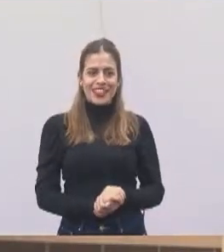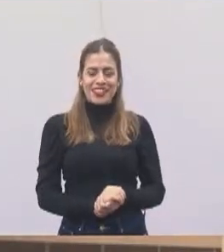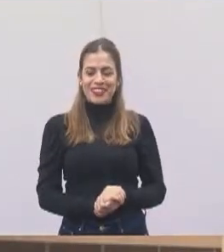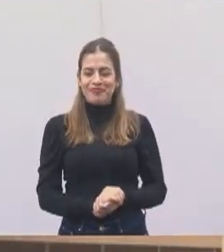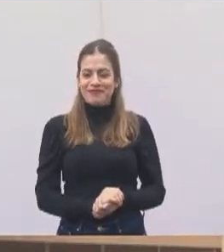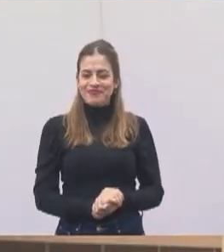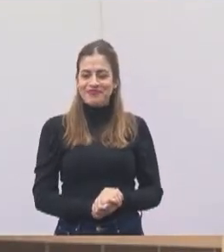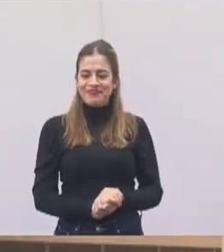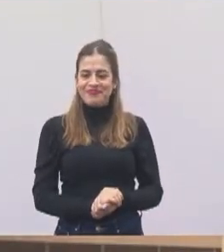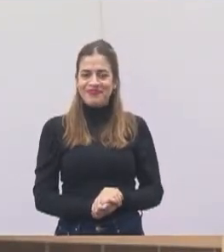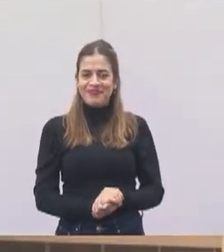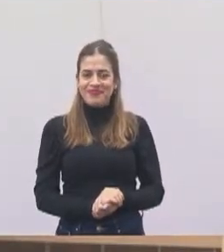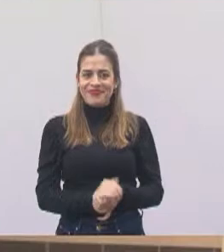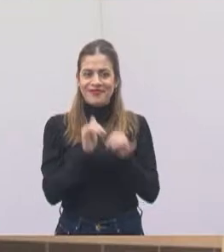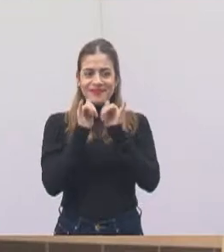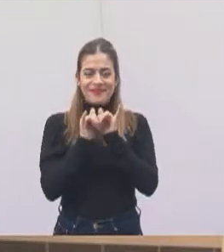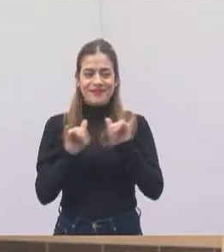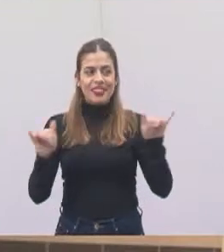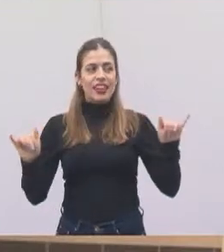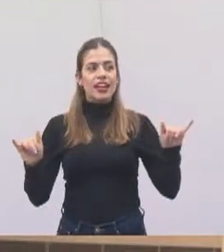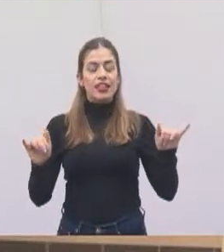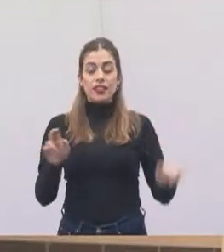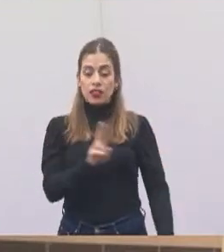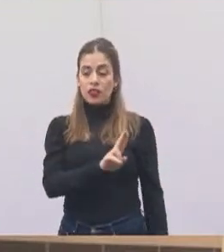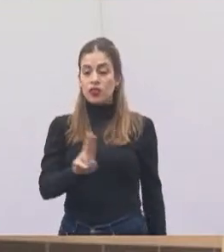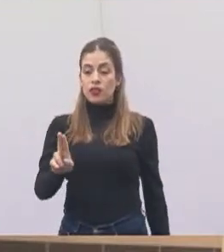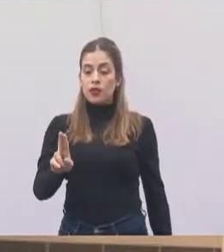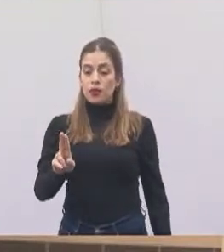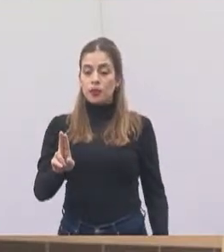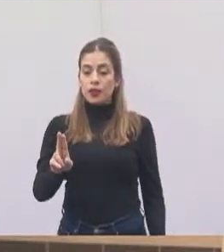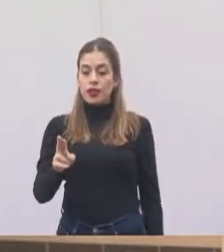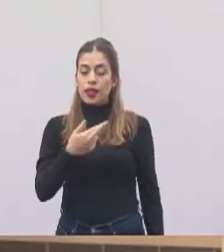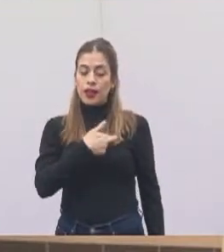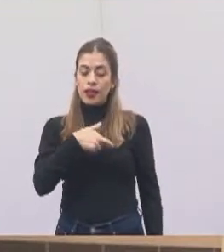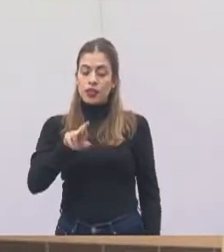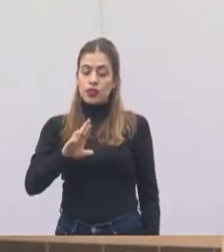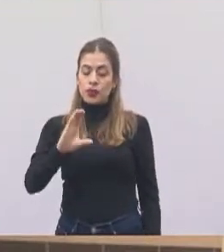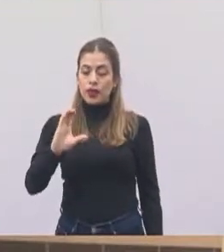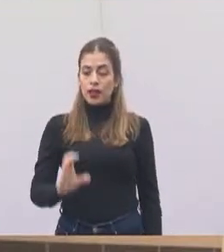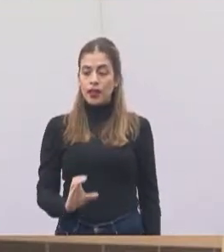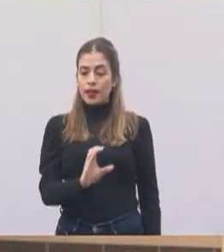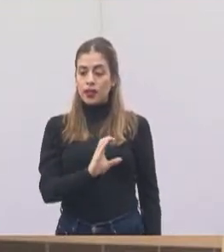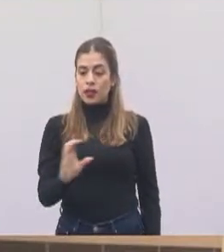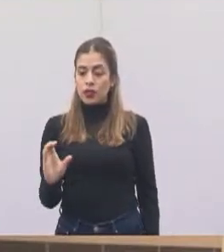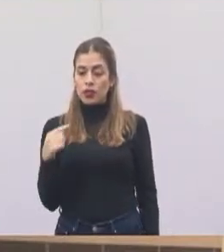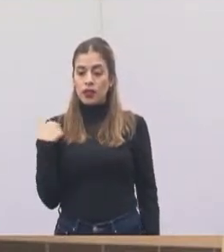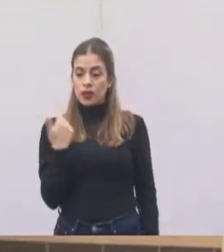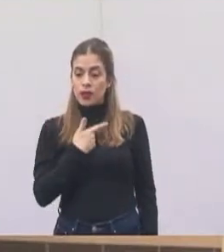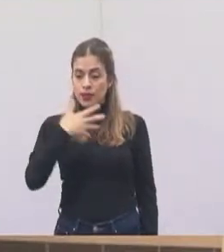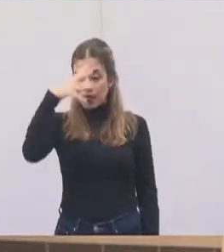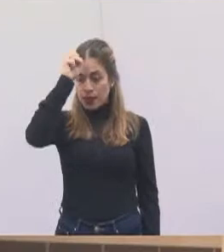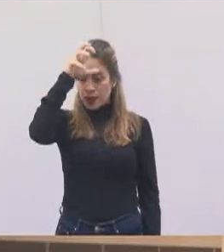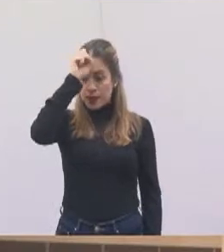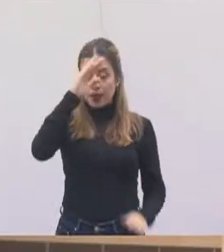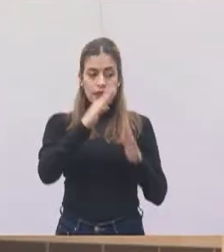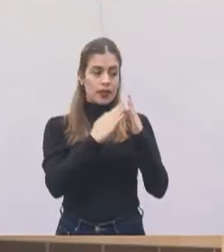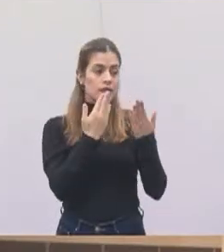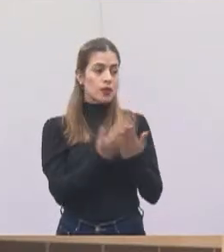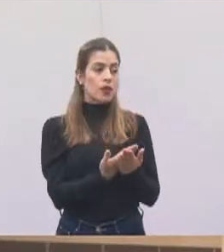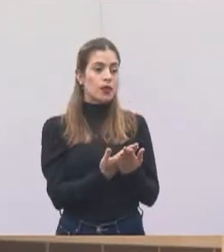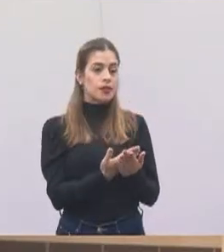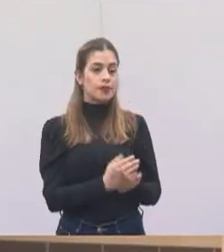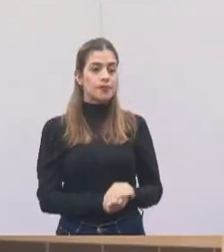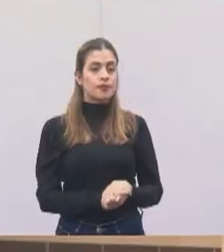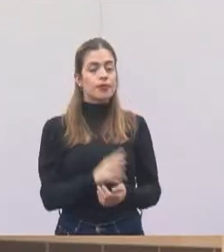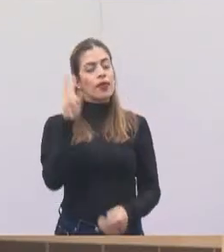em nome da religião católica. Isso nós aprendemos nas escolas. E eu lembro